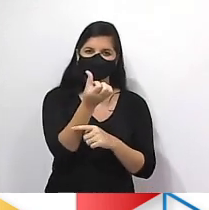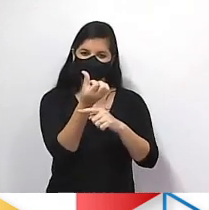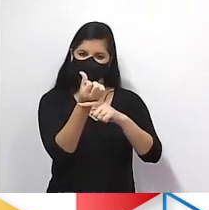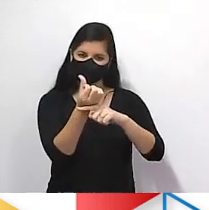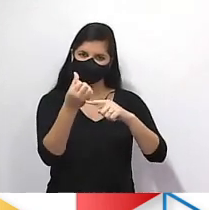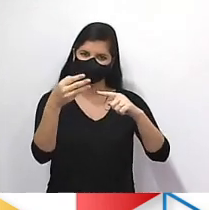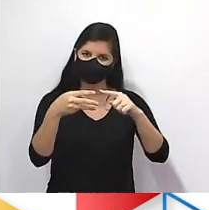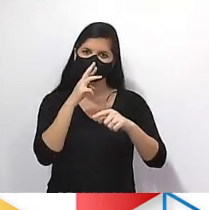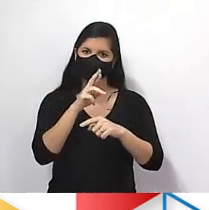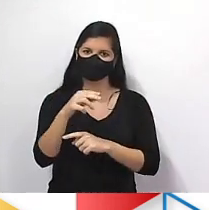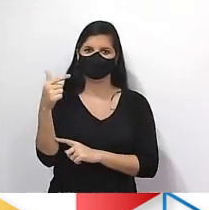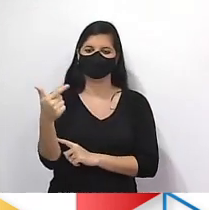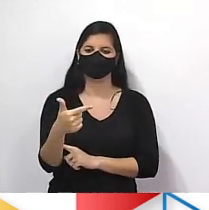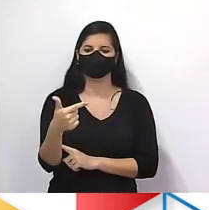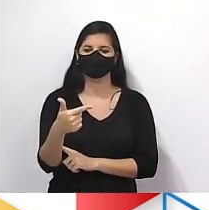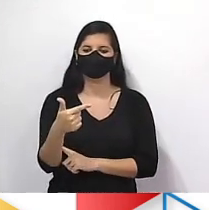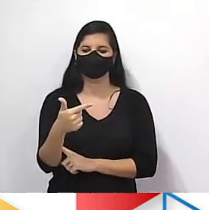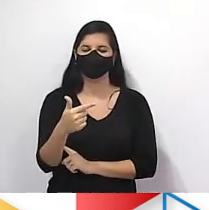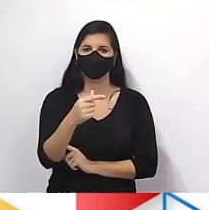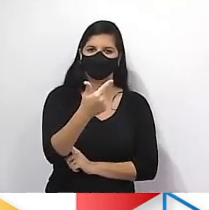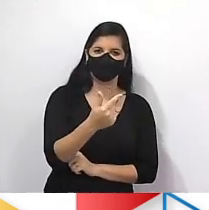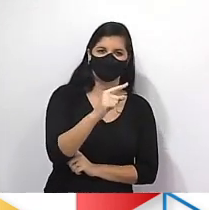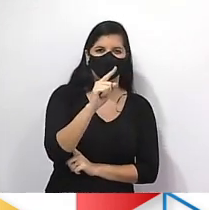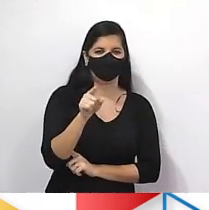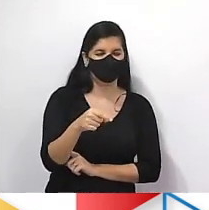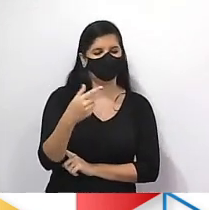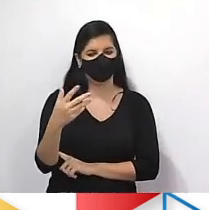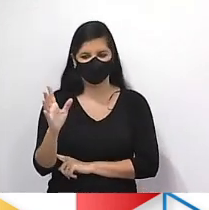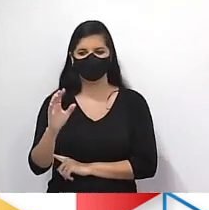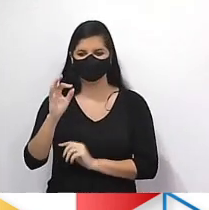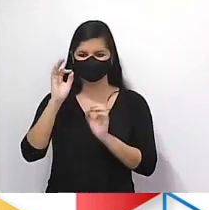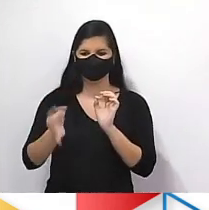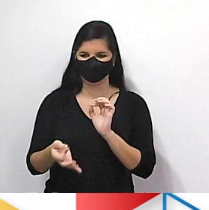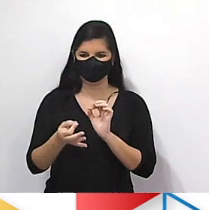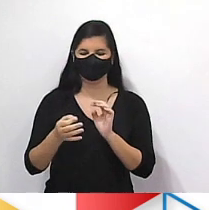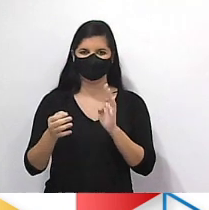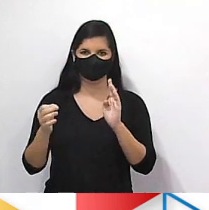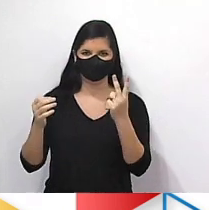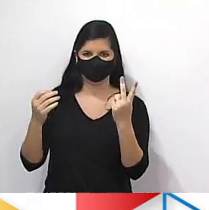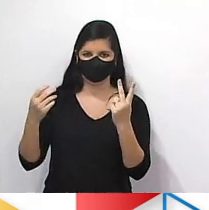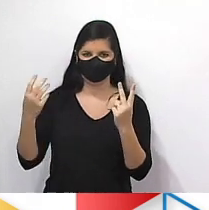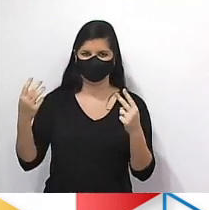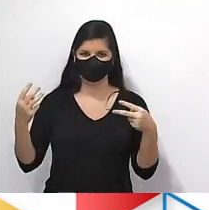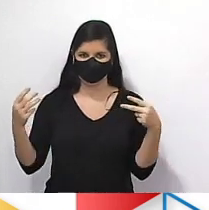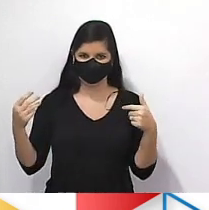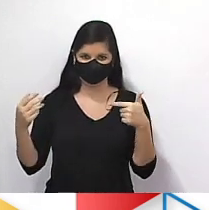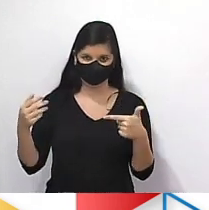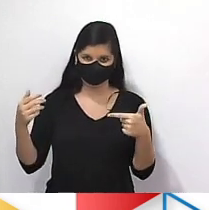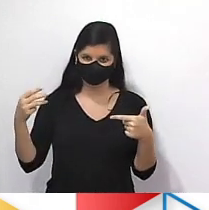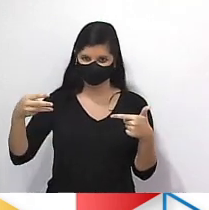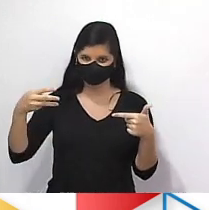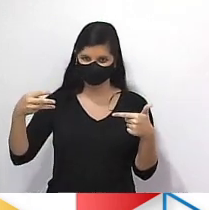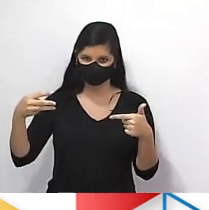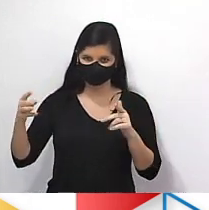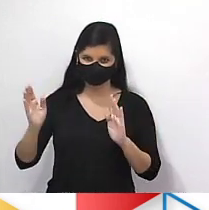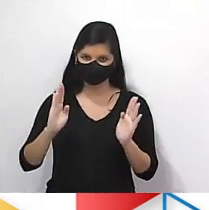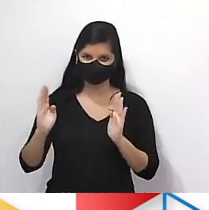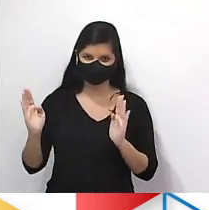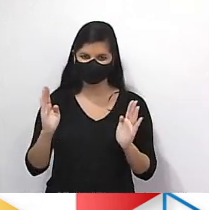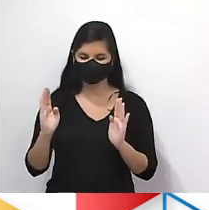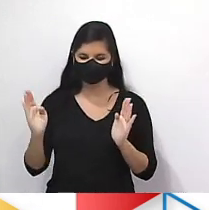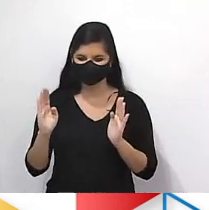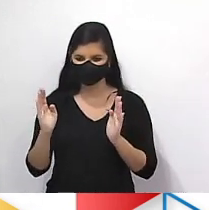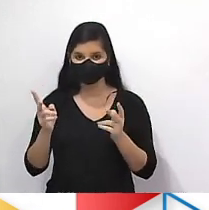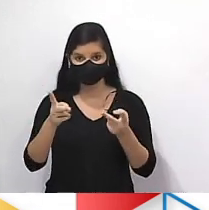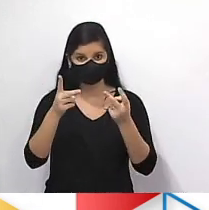daria 2. Então vai dar 2, alguma coisa. Exatamente, vai ficar entre 2 e 3. Essa é a localização na reta.